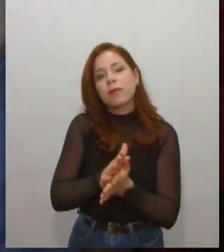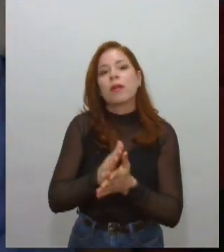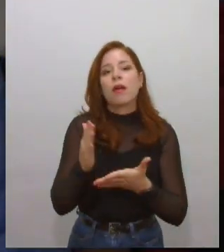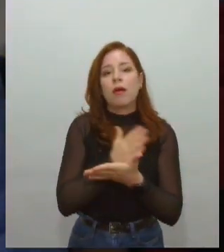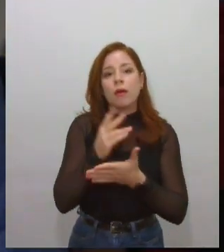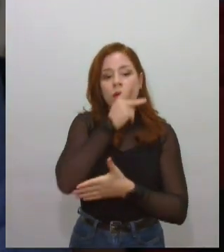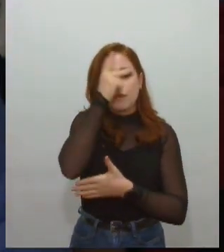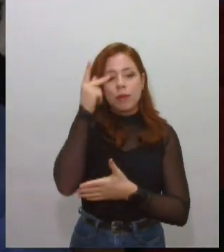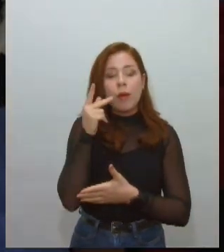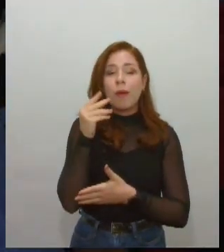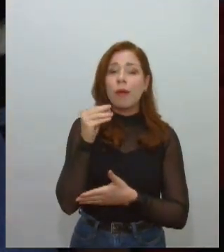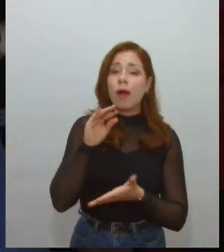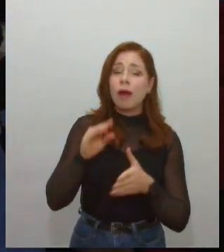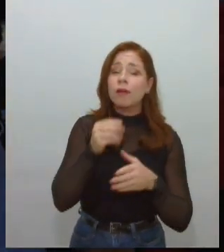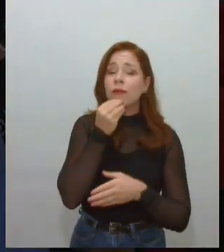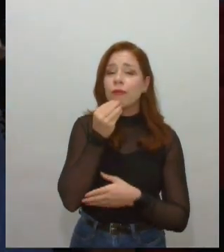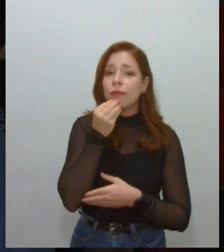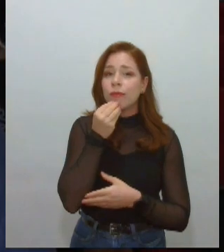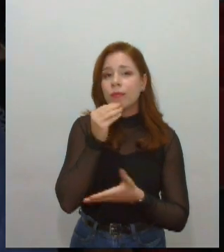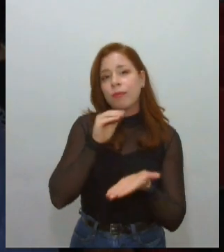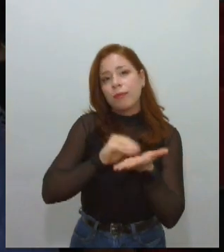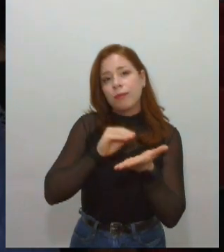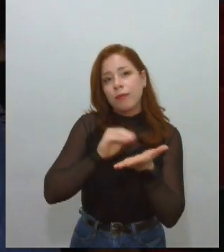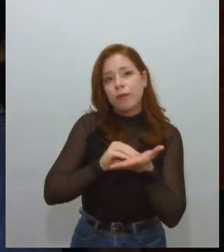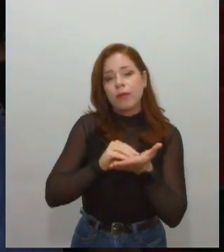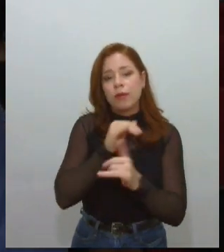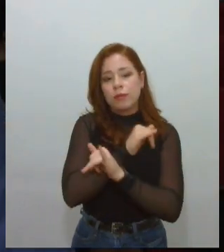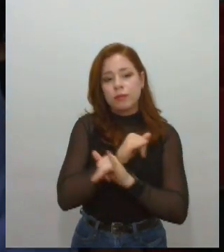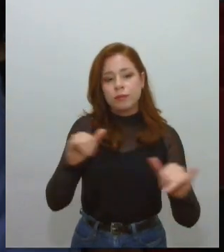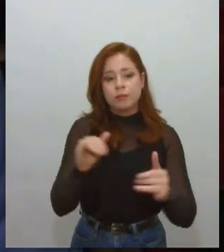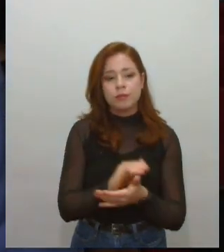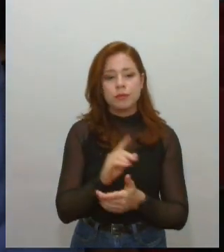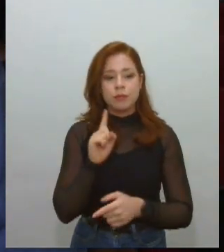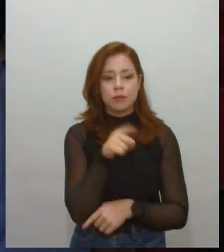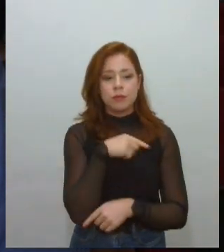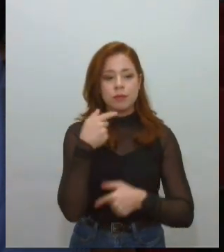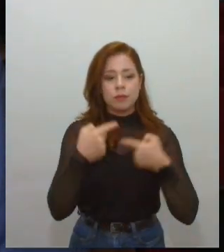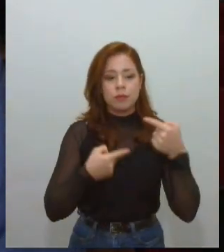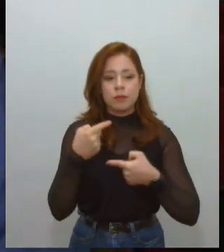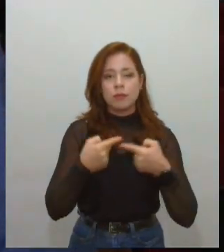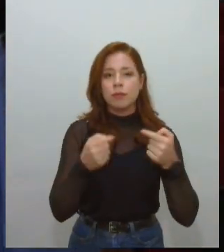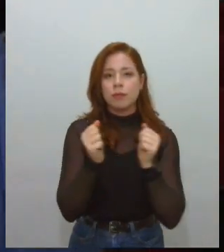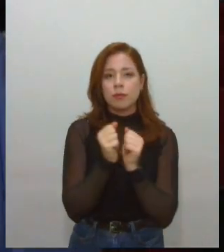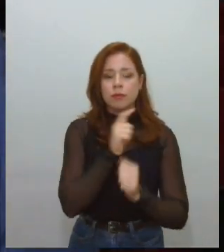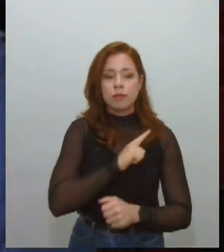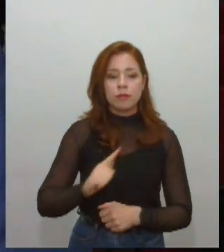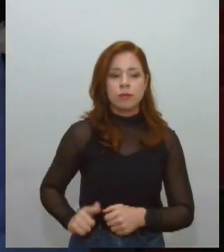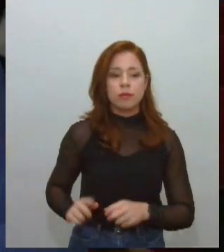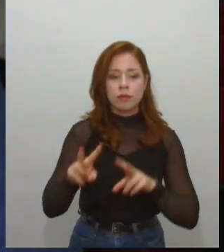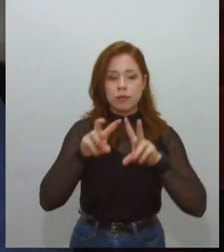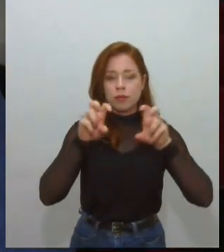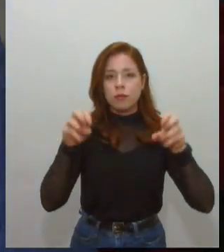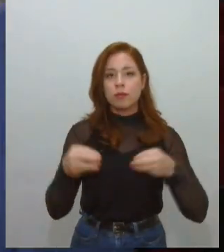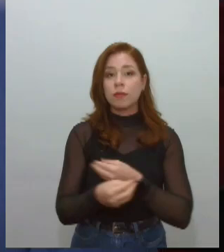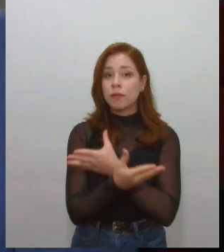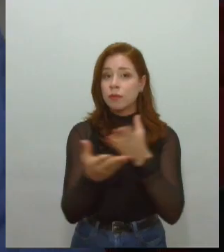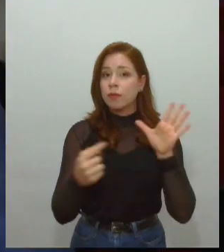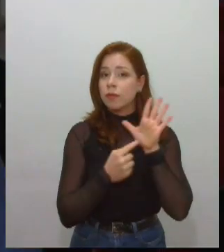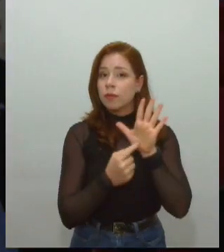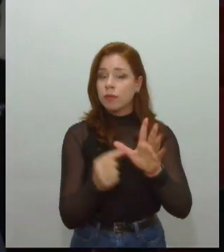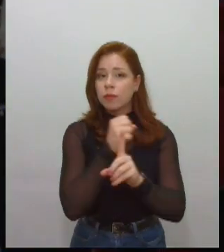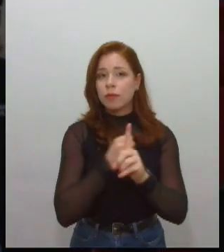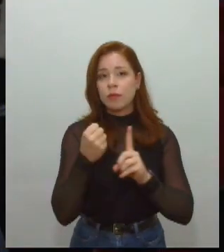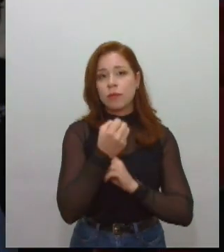pela sociedade. Quando nós debatemos publicamente esse tema, nós damos à sociedade a oportunidade de rever